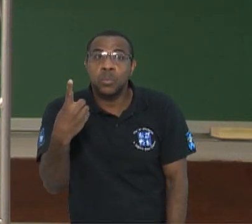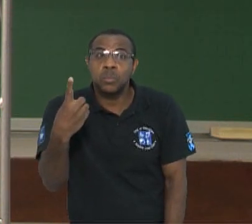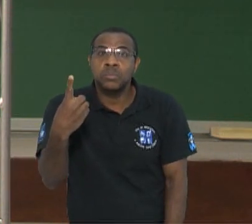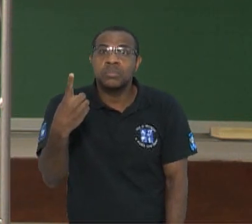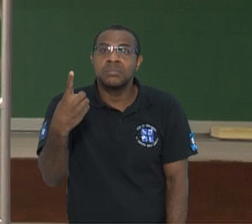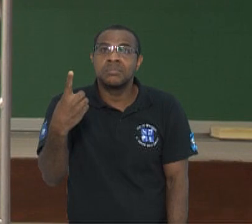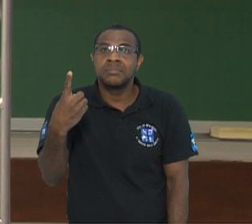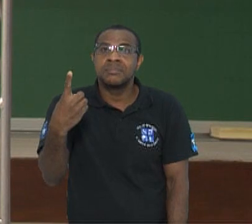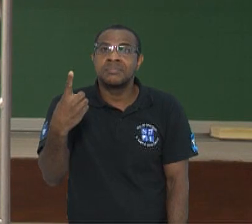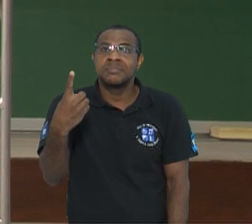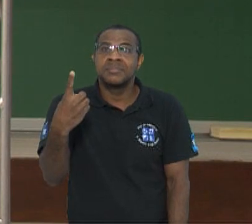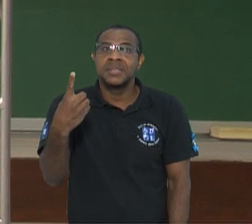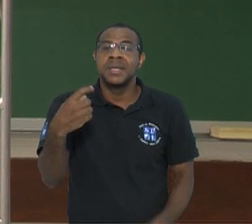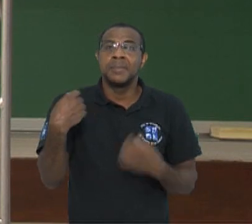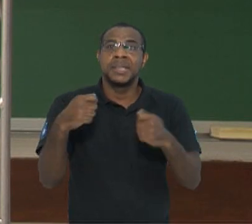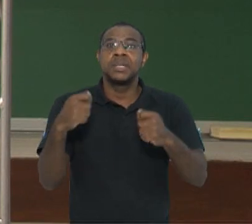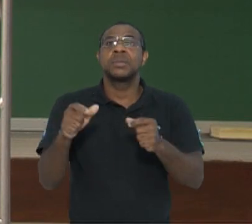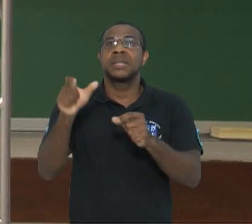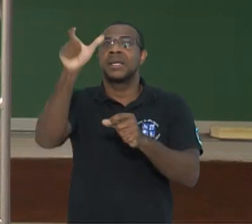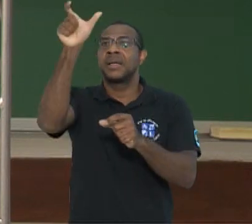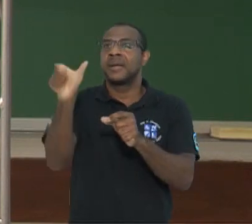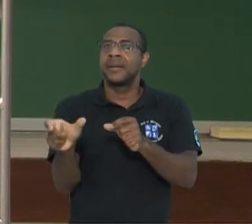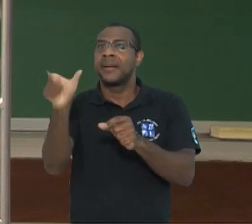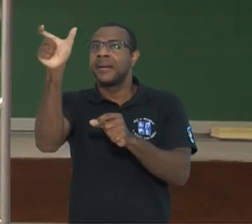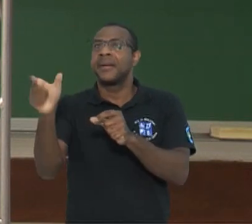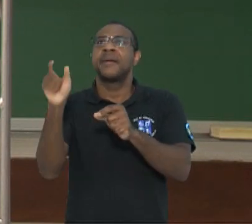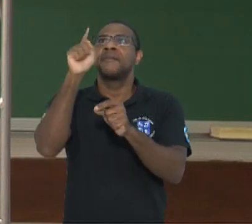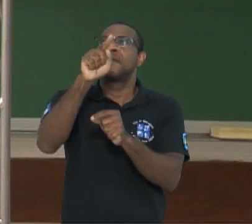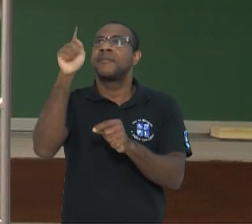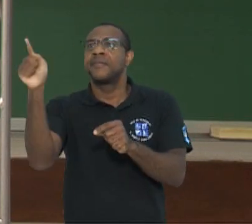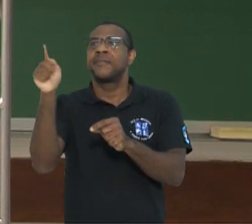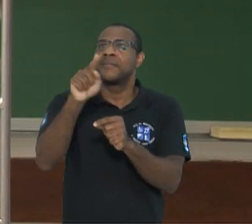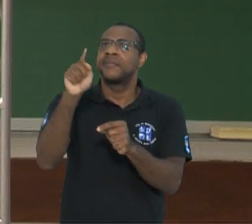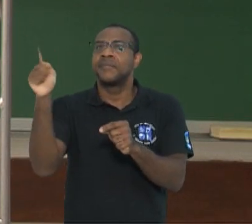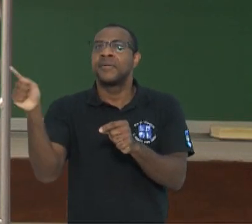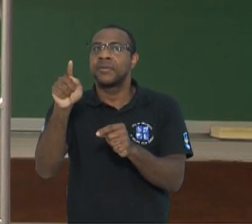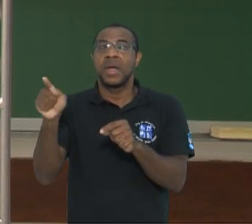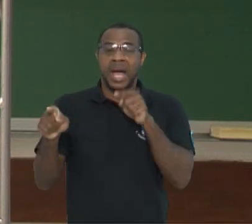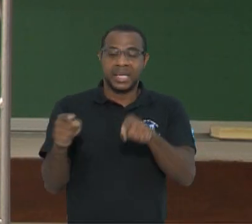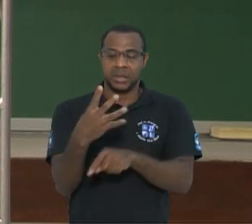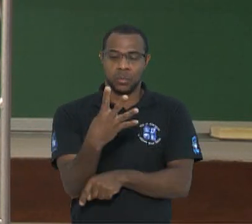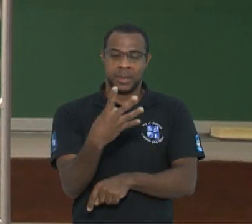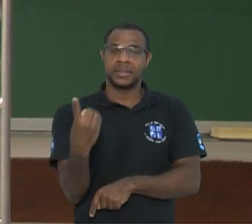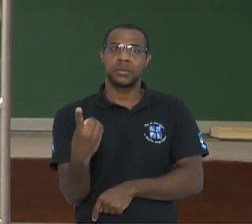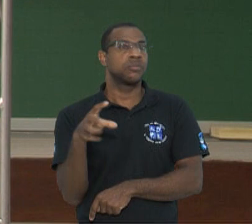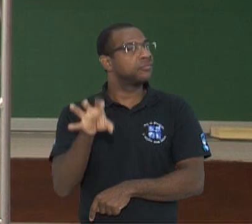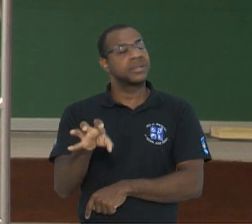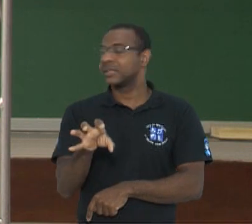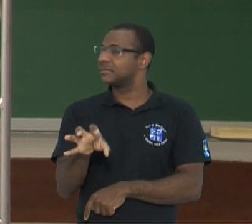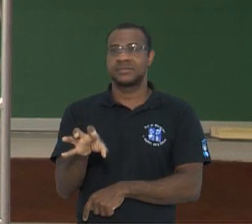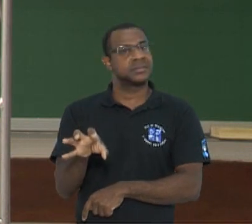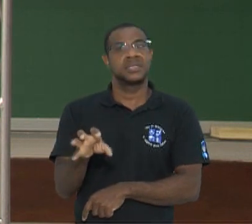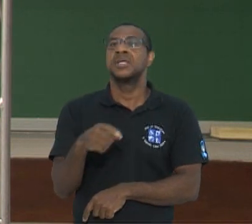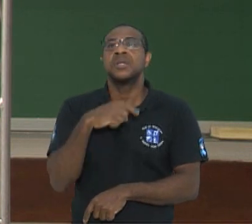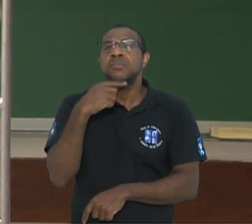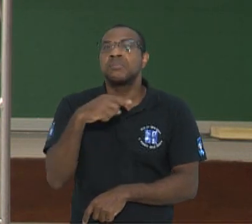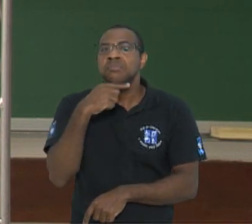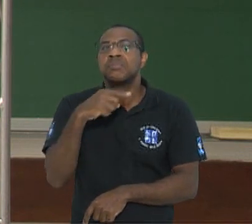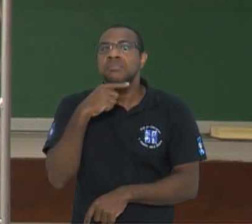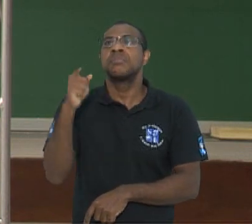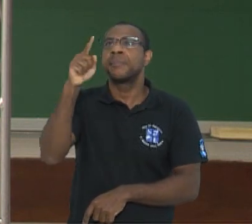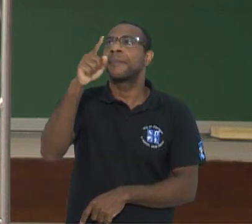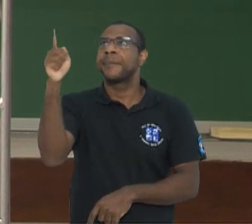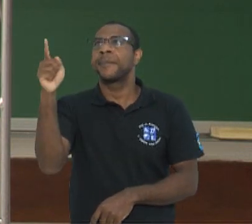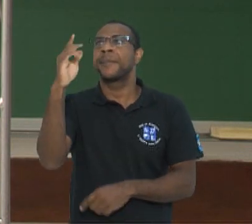fatora o radicando e escreve de forma mais simples. Nesse caso, não tem como, então ele fica assim mesmo e é um número como outro